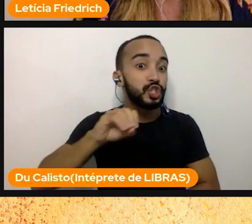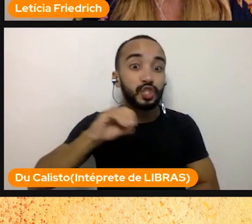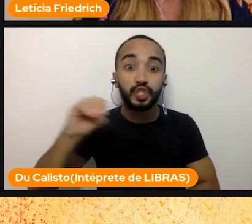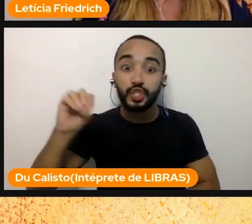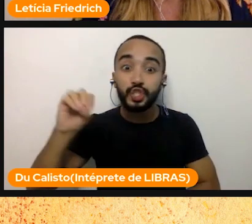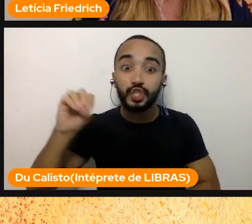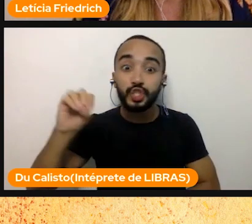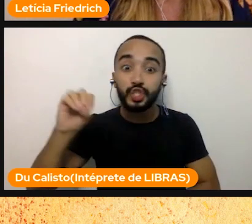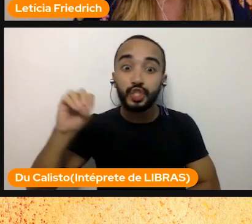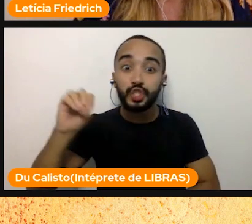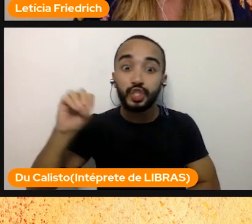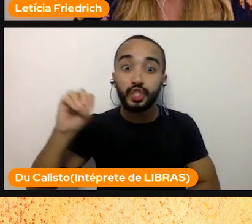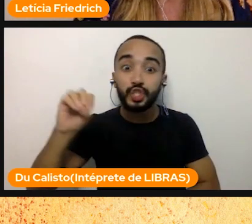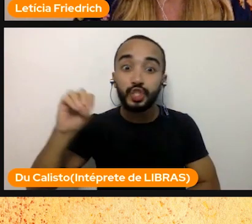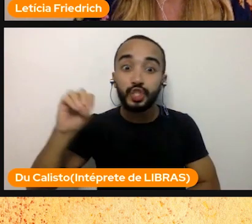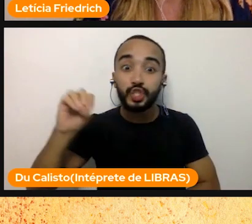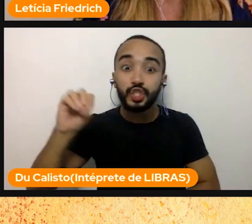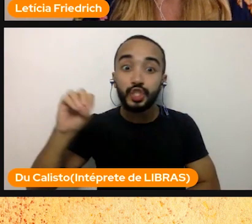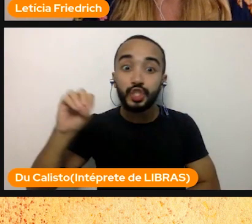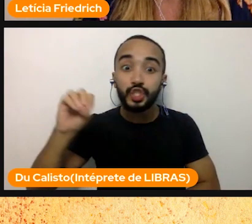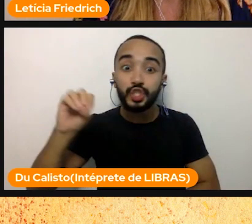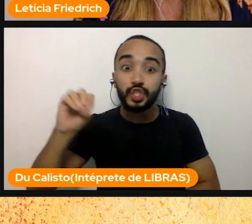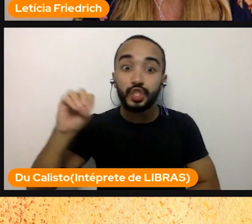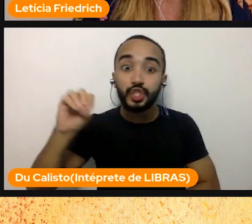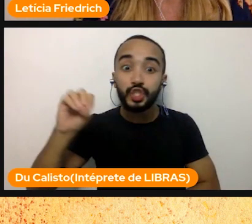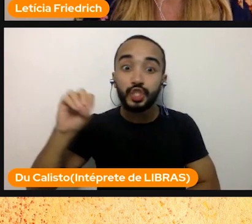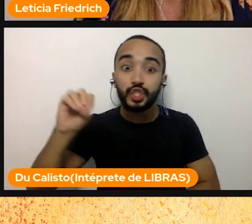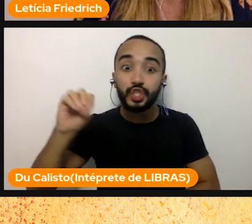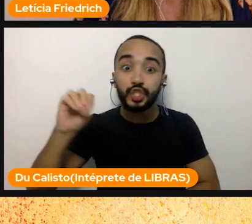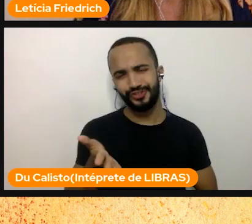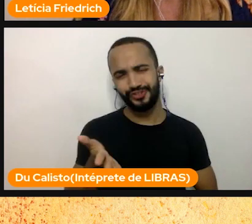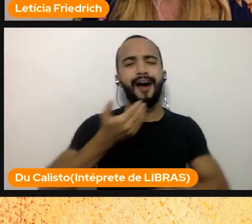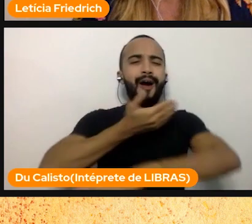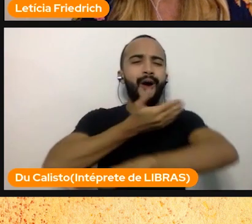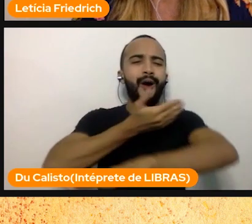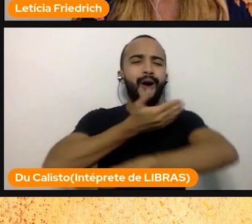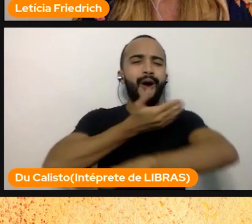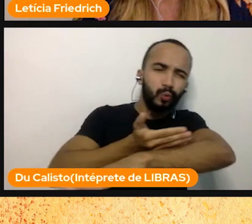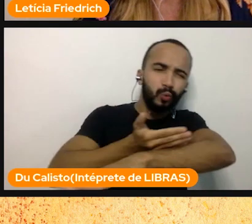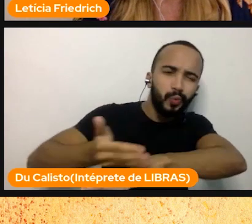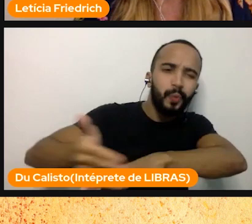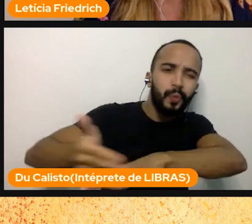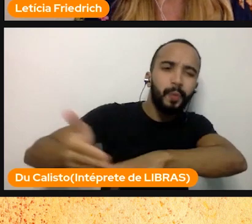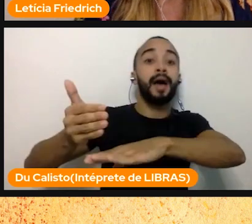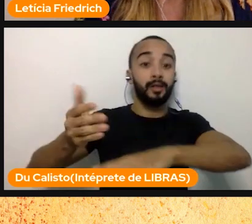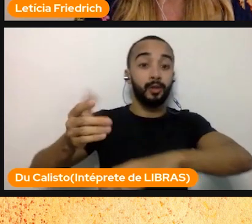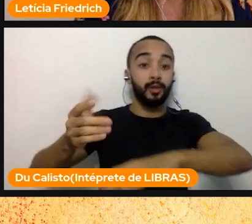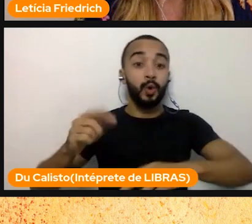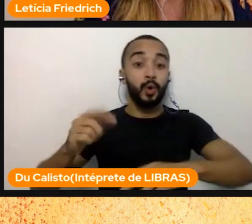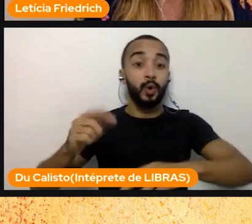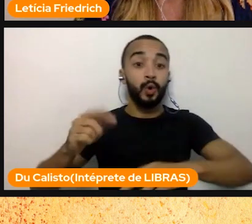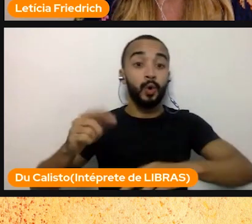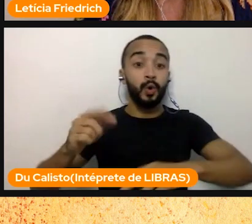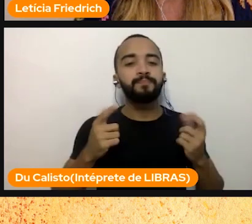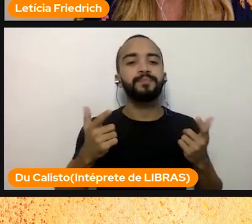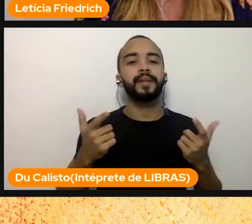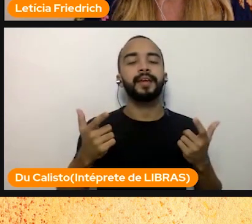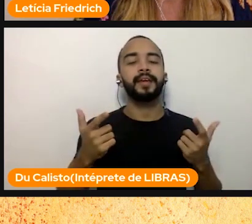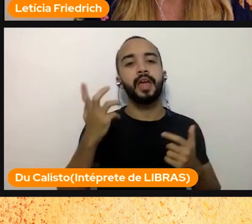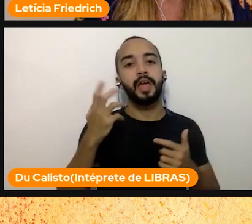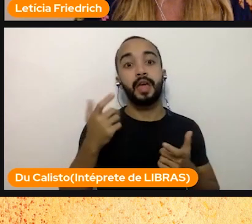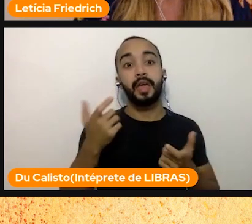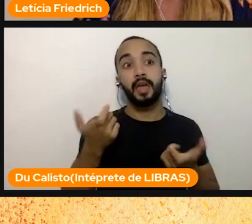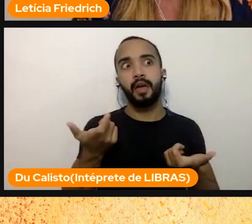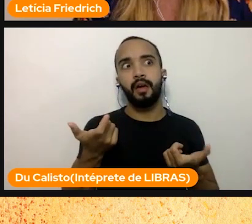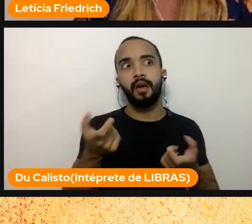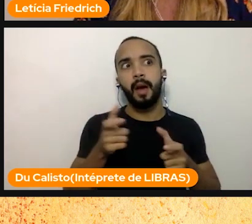mundo terminou ficando uma coisa mais adaptada. Então, no geral, eu digo que a gente não teve um grande prejuízo, não, com